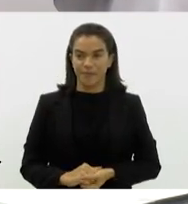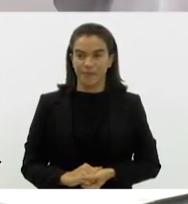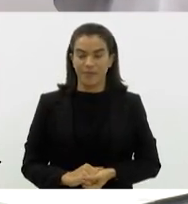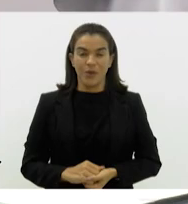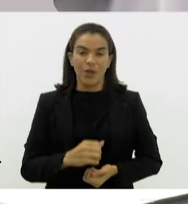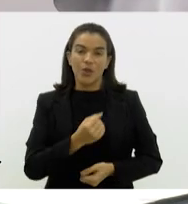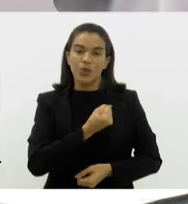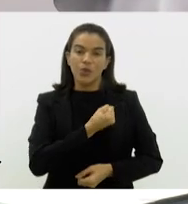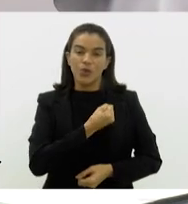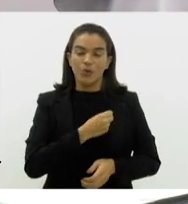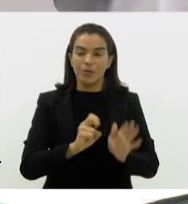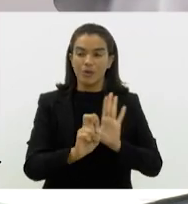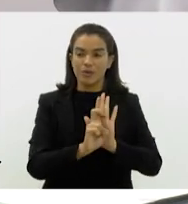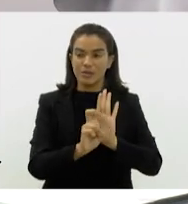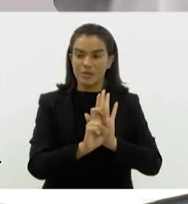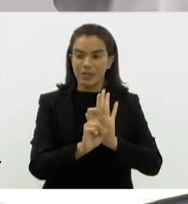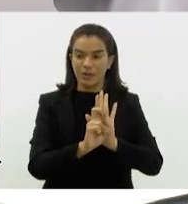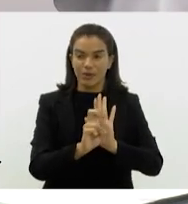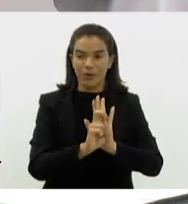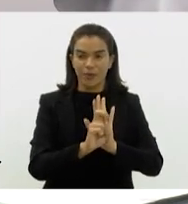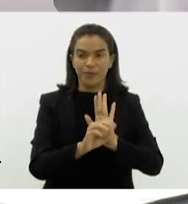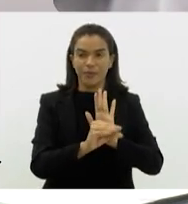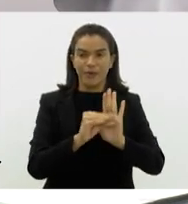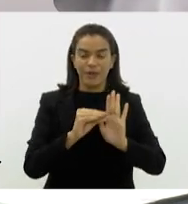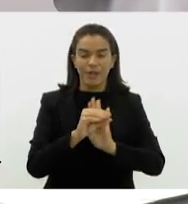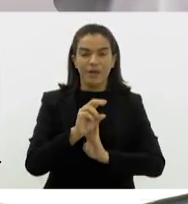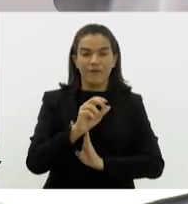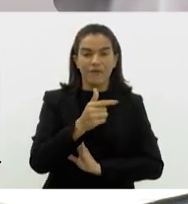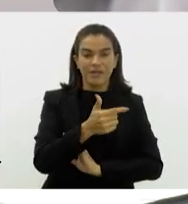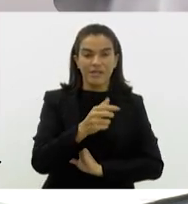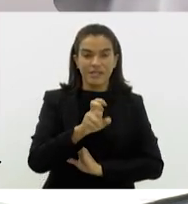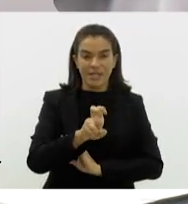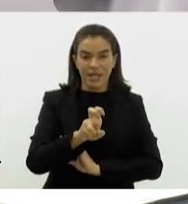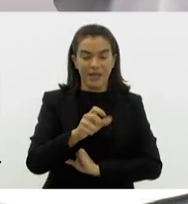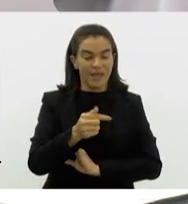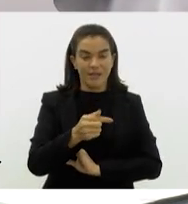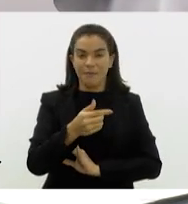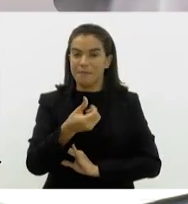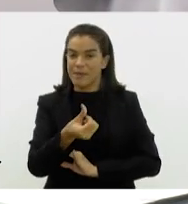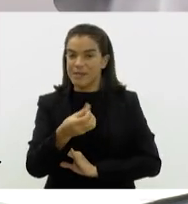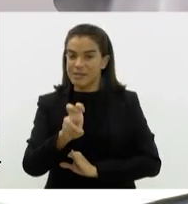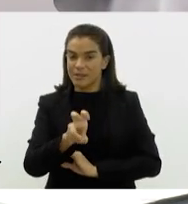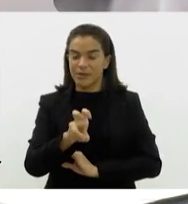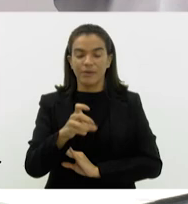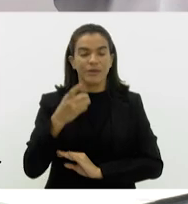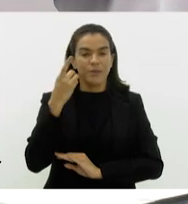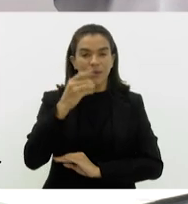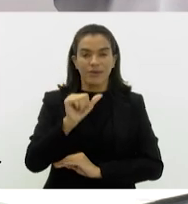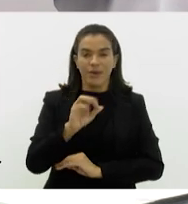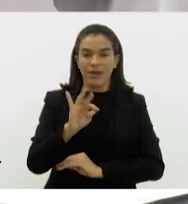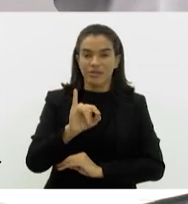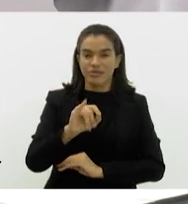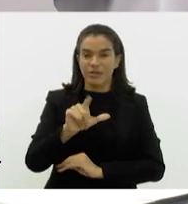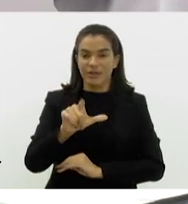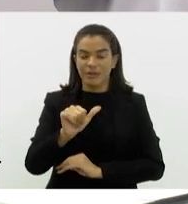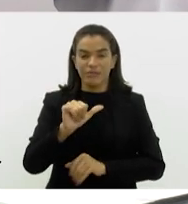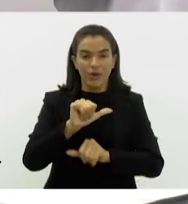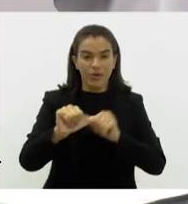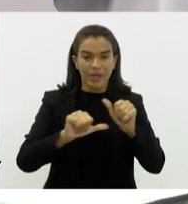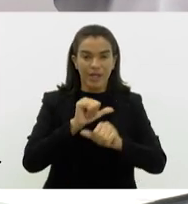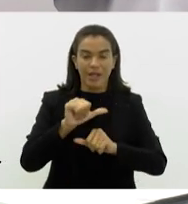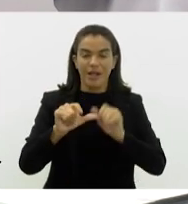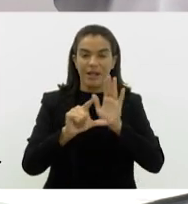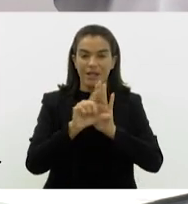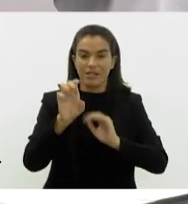Item número 5 da pauta, emendas de plenário ao PL 2765 de 17, de autoria do deputado Átila Nunes. Altera a Lei